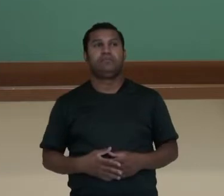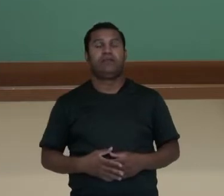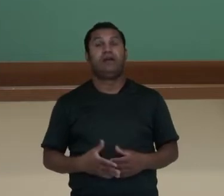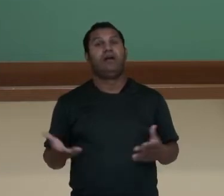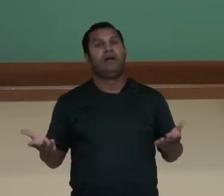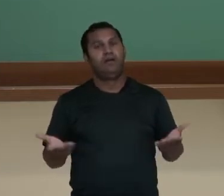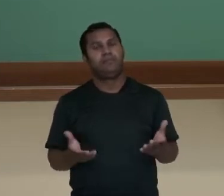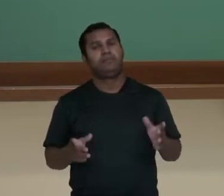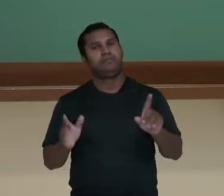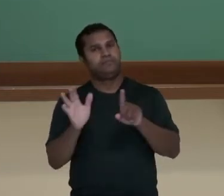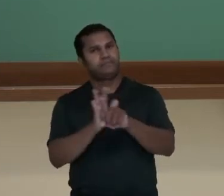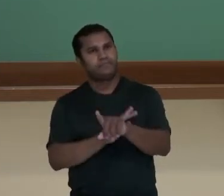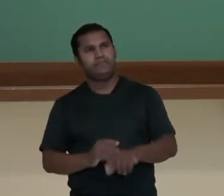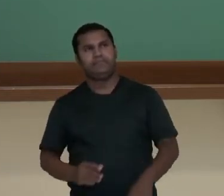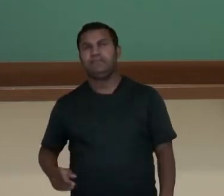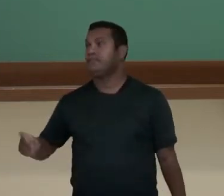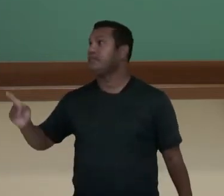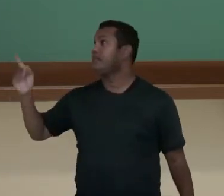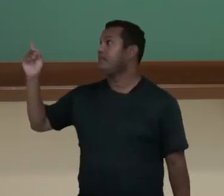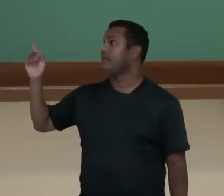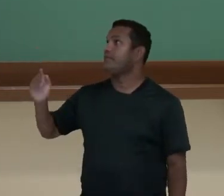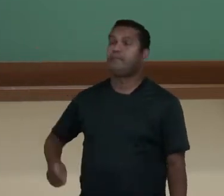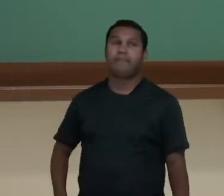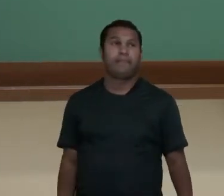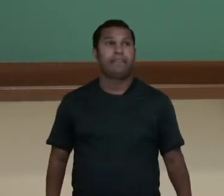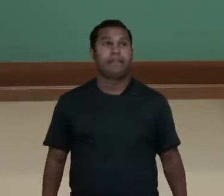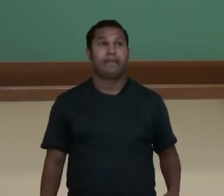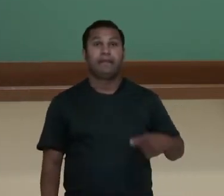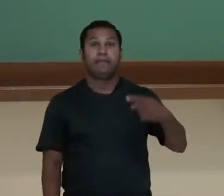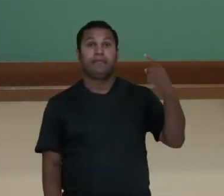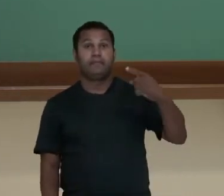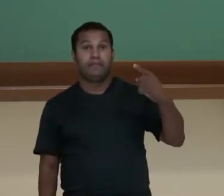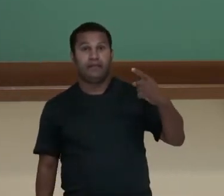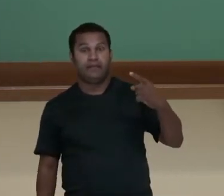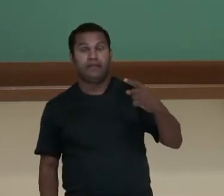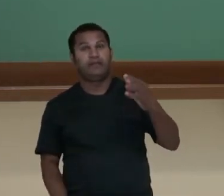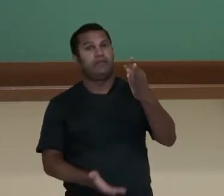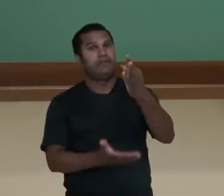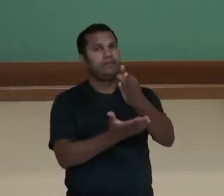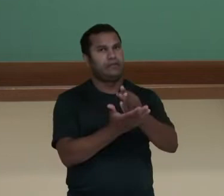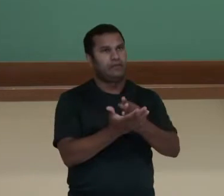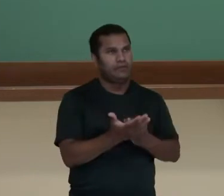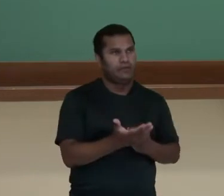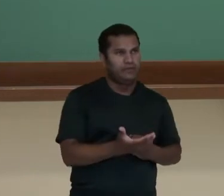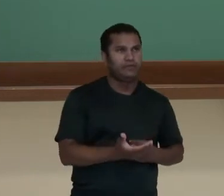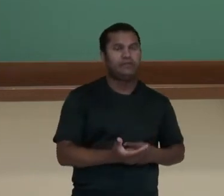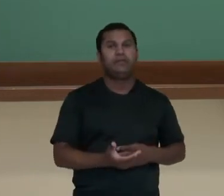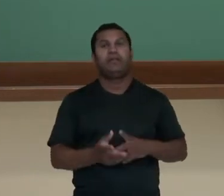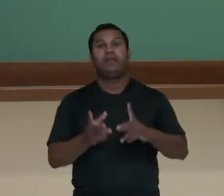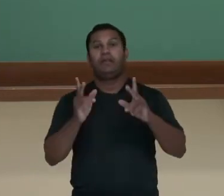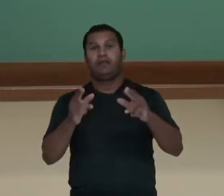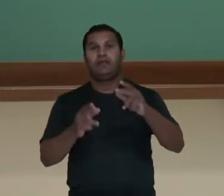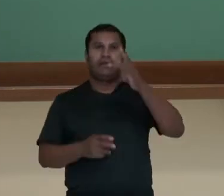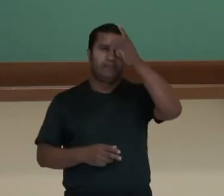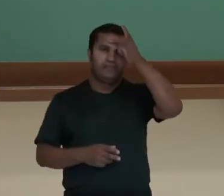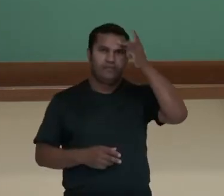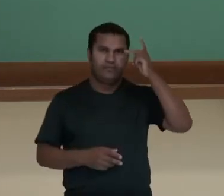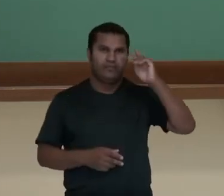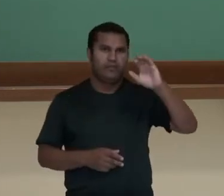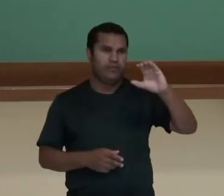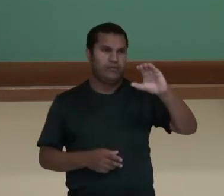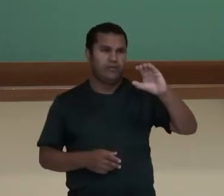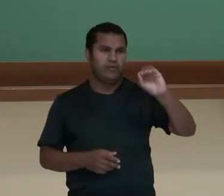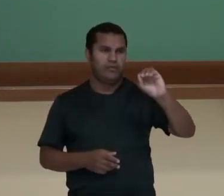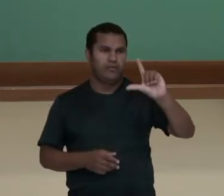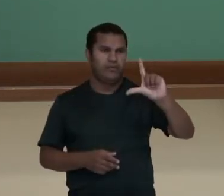texto para responder a nossa atividade. O colonizador, como se fosse um escultor, talhou a América na forma